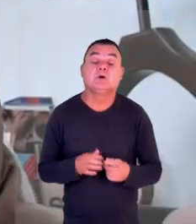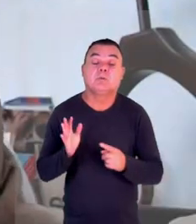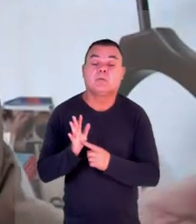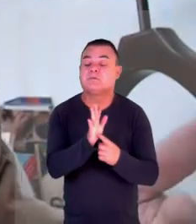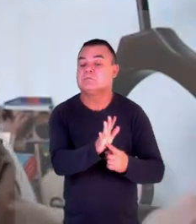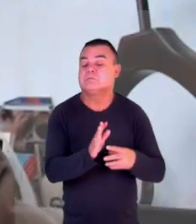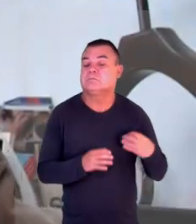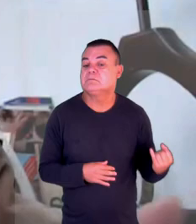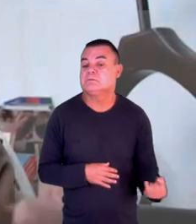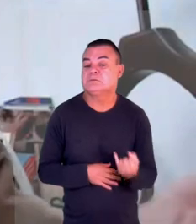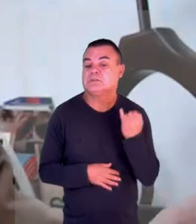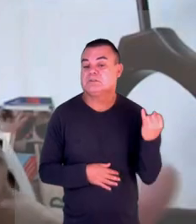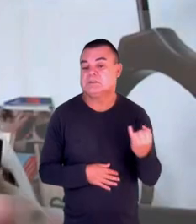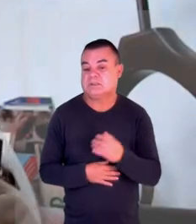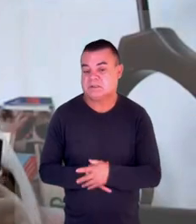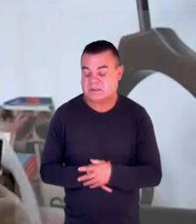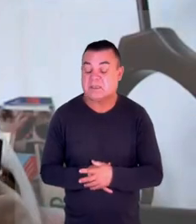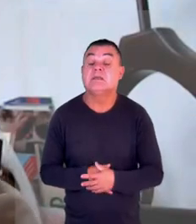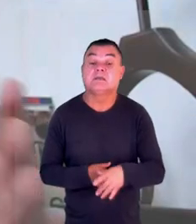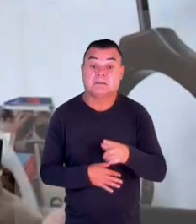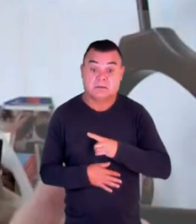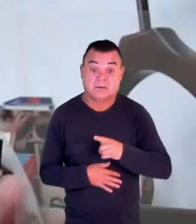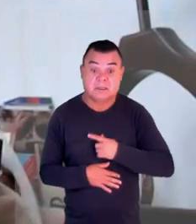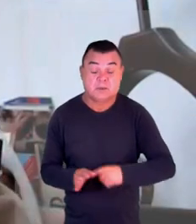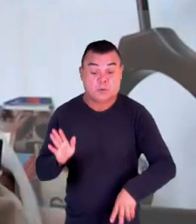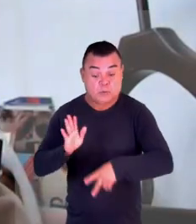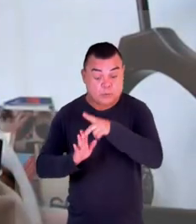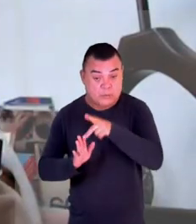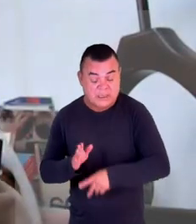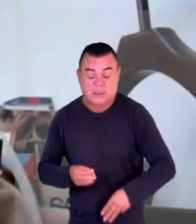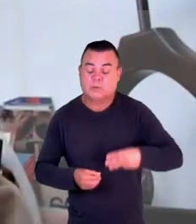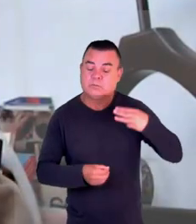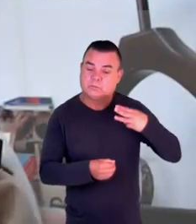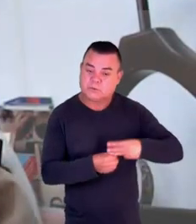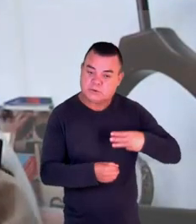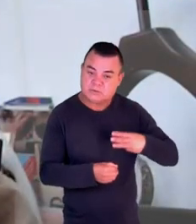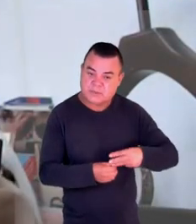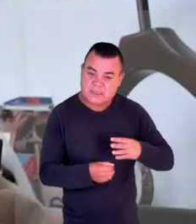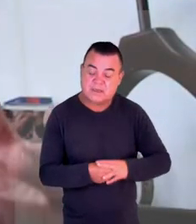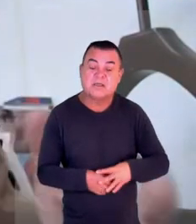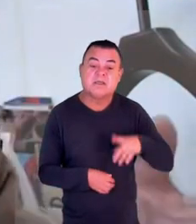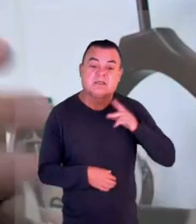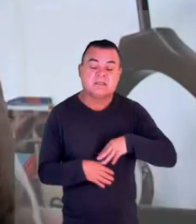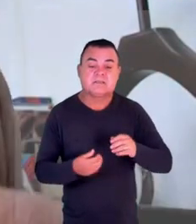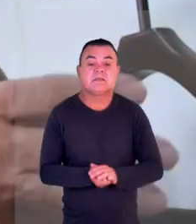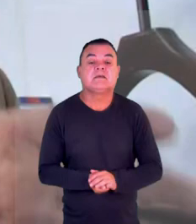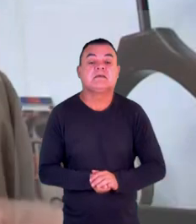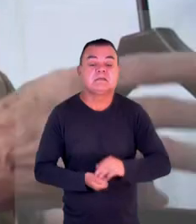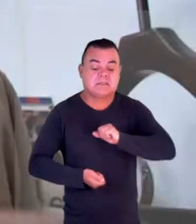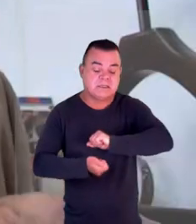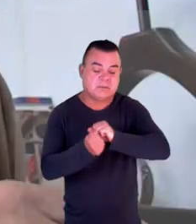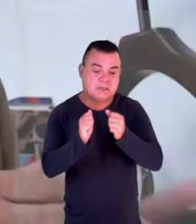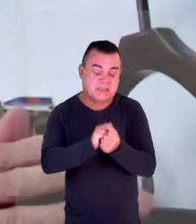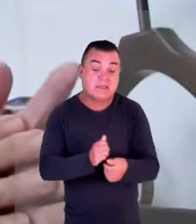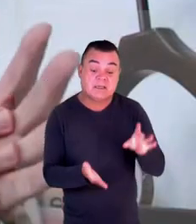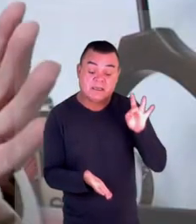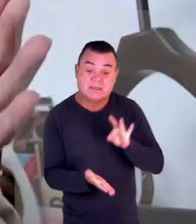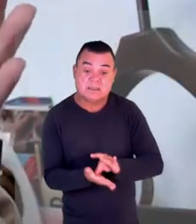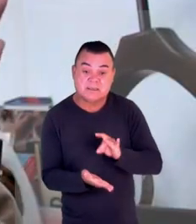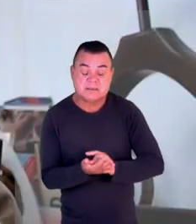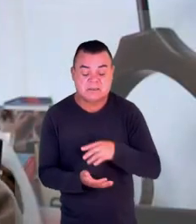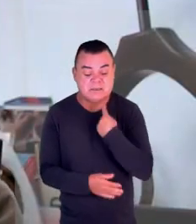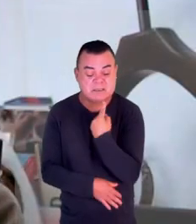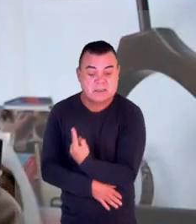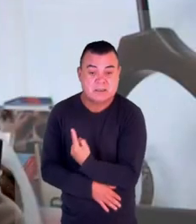importância da existência de um plano de um plano municipal que seja adequado à realidade de cada ente de cada